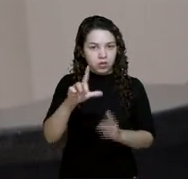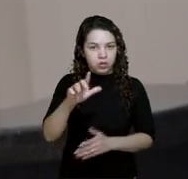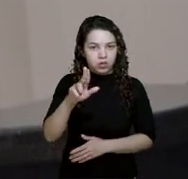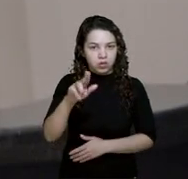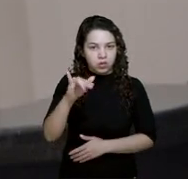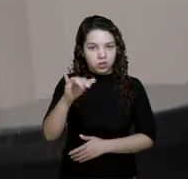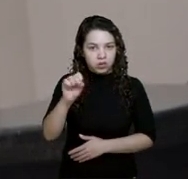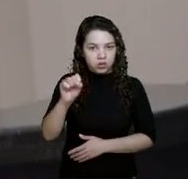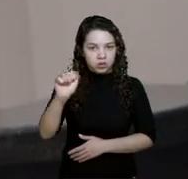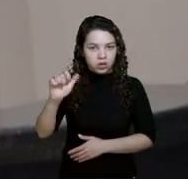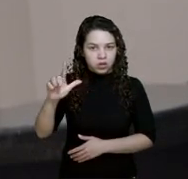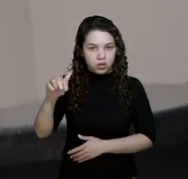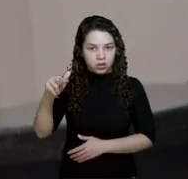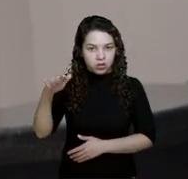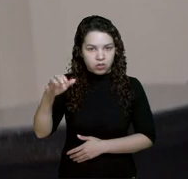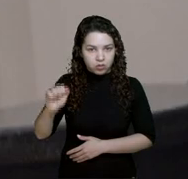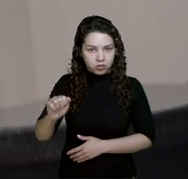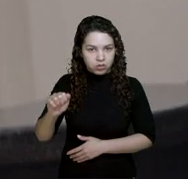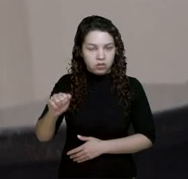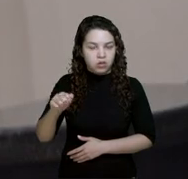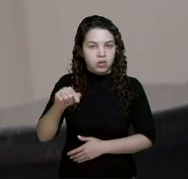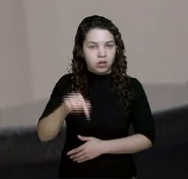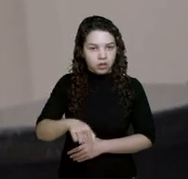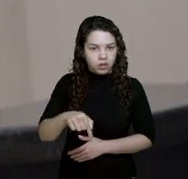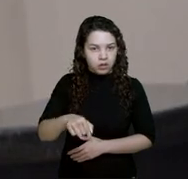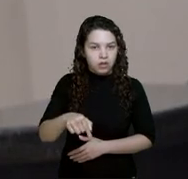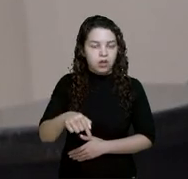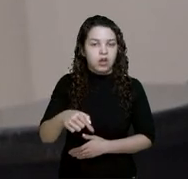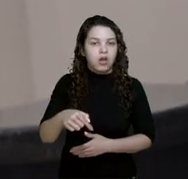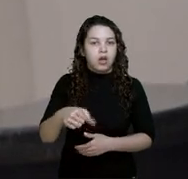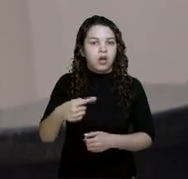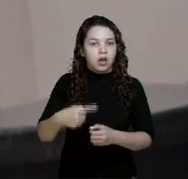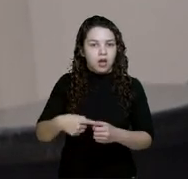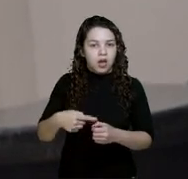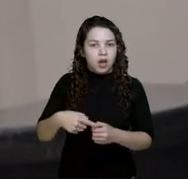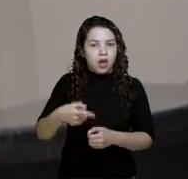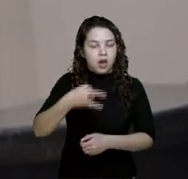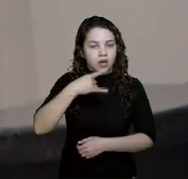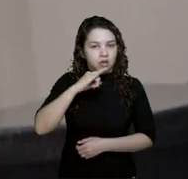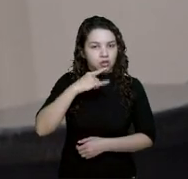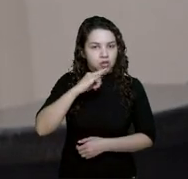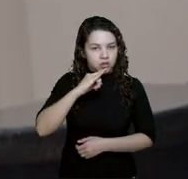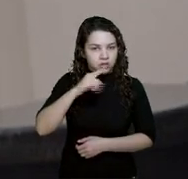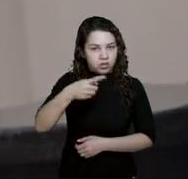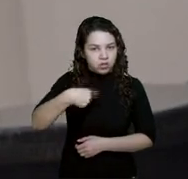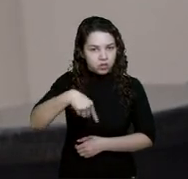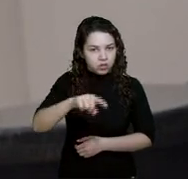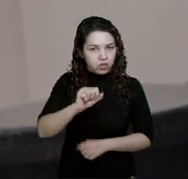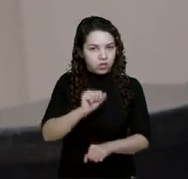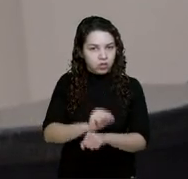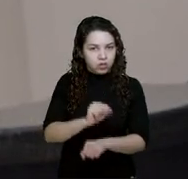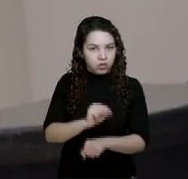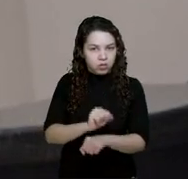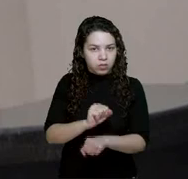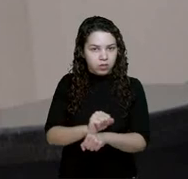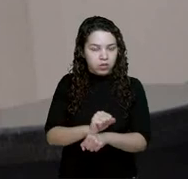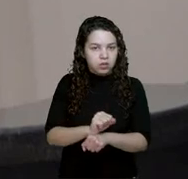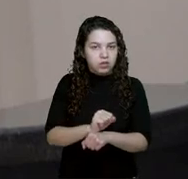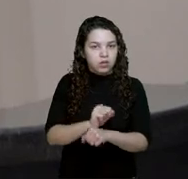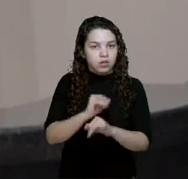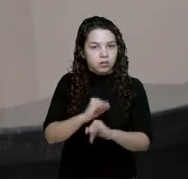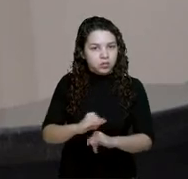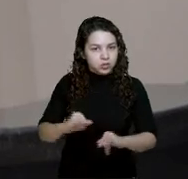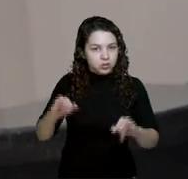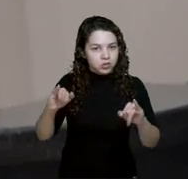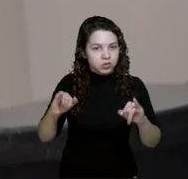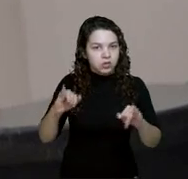Catarina, para a cachaça. Nós aguardávamos há muitos anos já essa manifestação